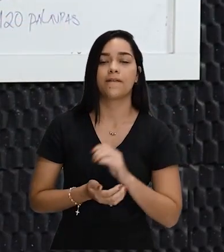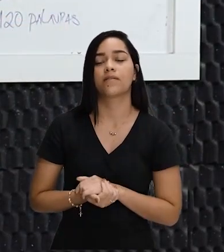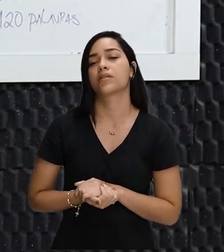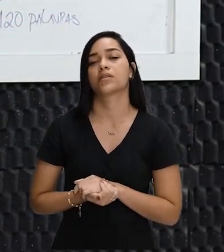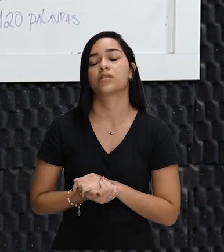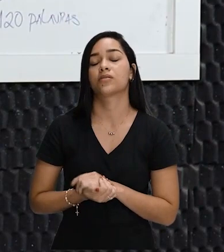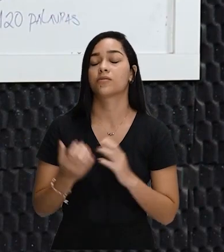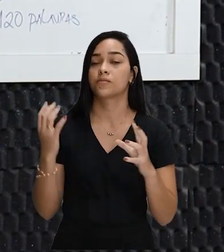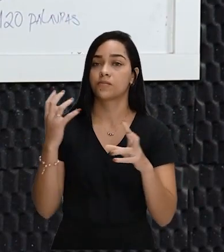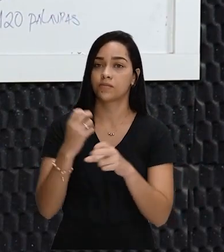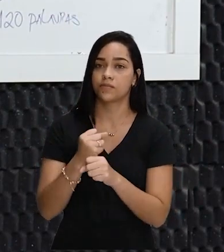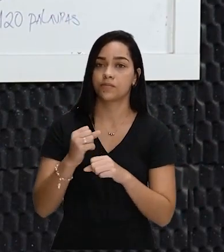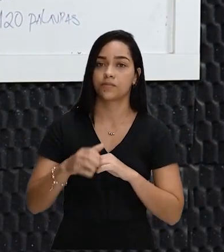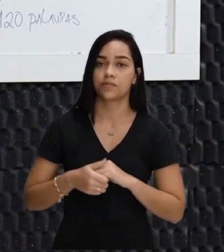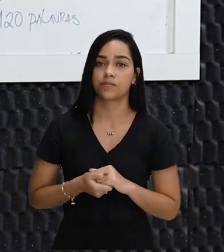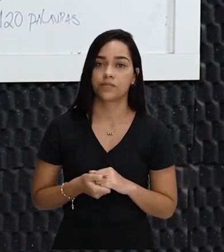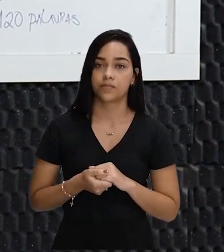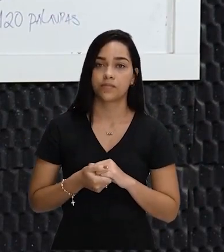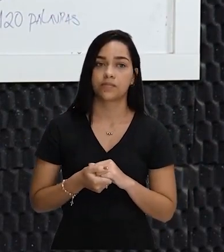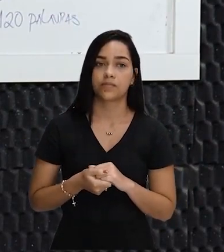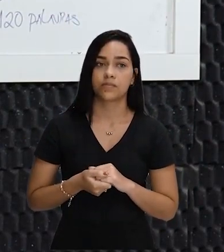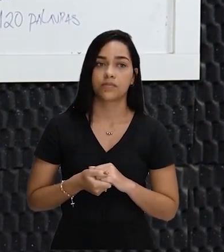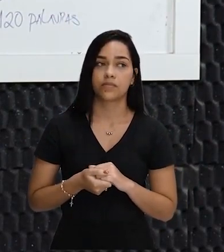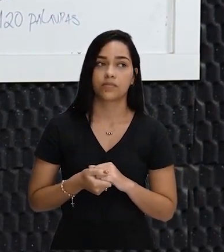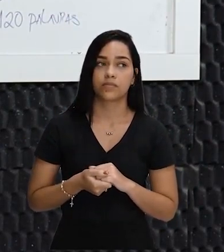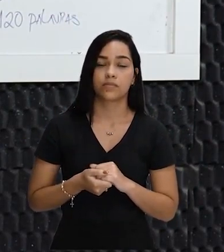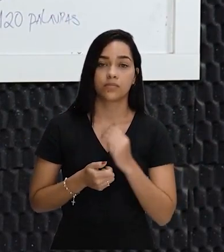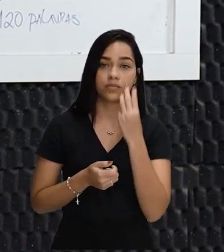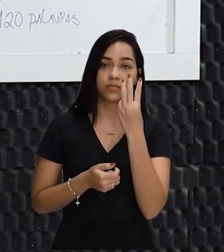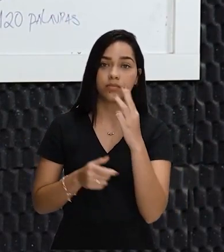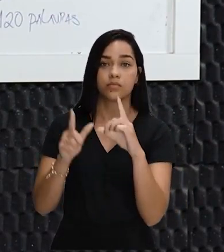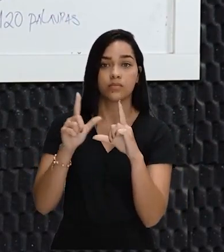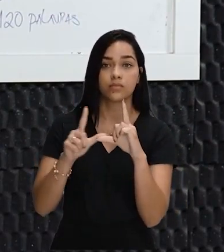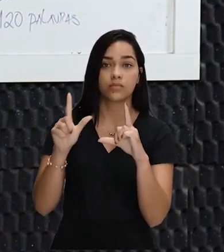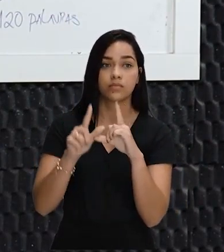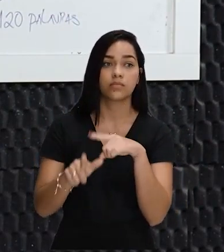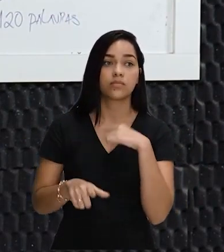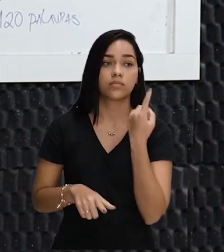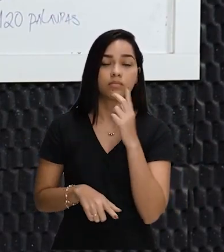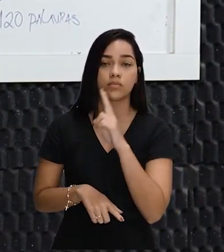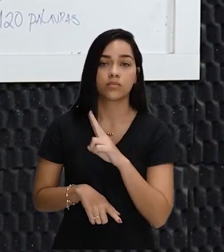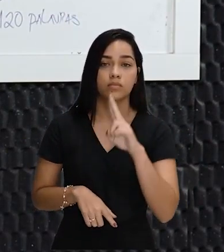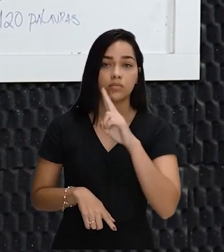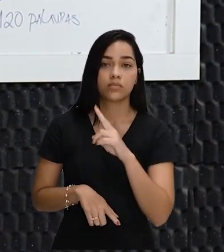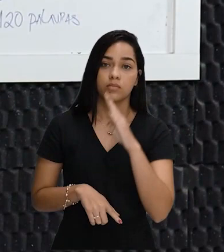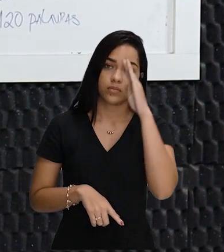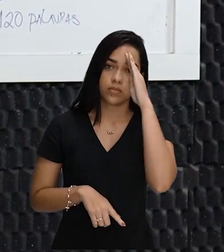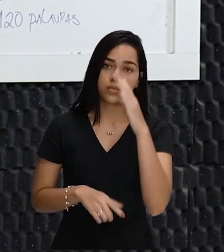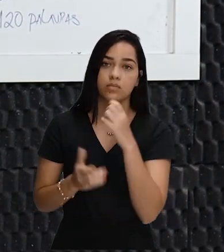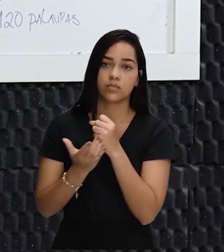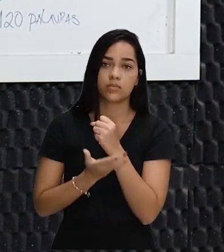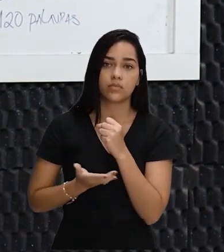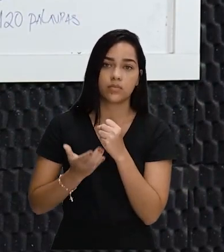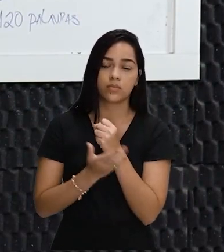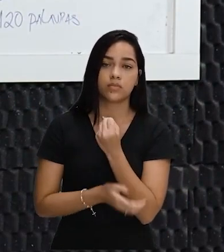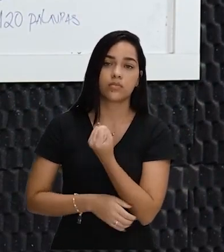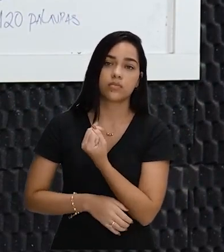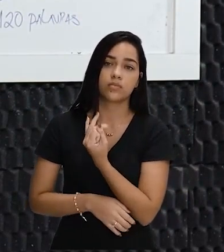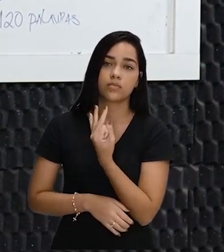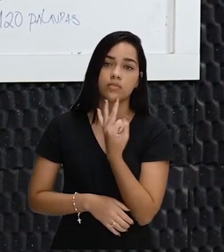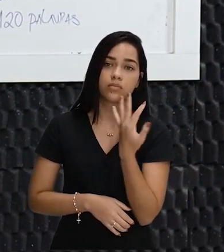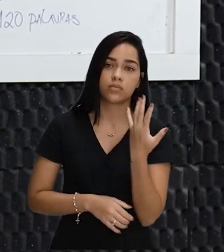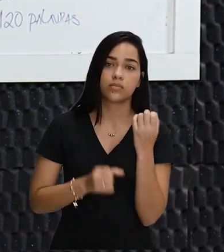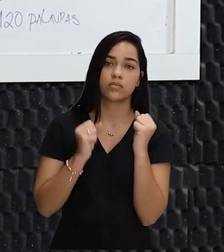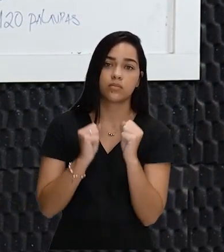Ao Total certo com essas três letras então a gente usou aí o princípio fundamental da contagem